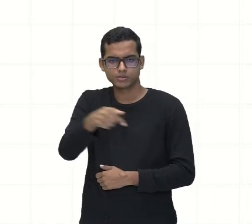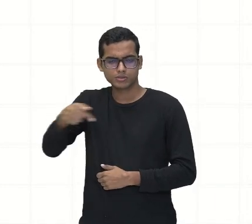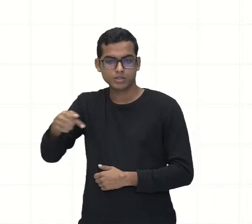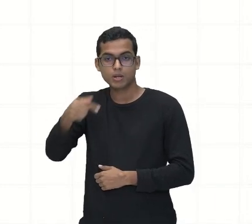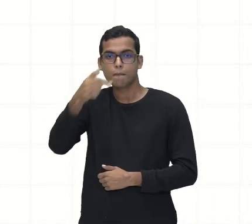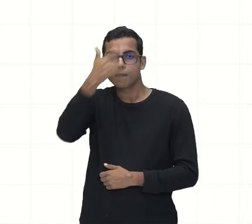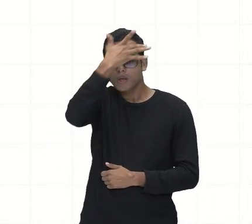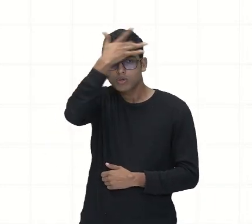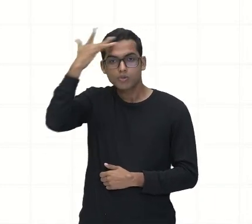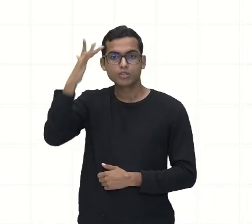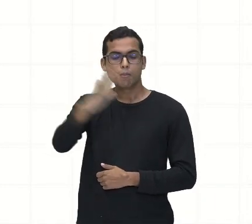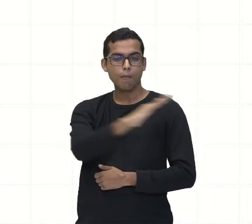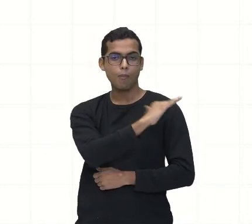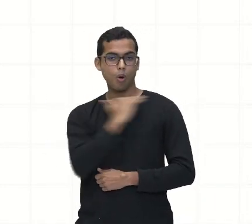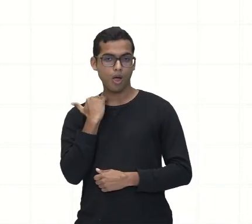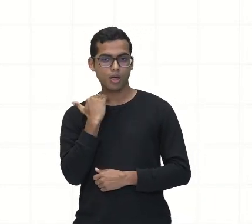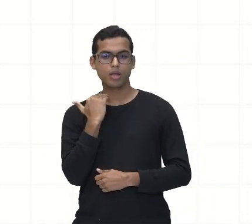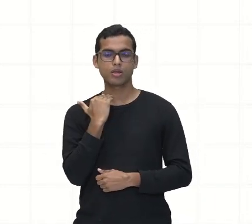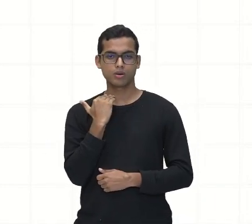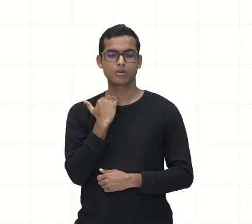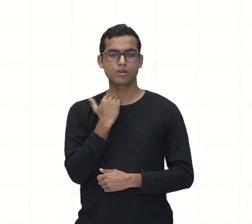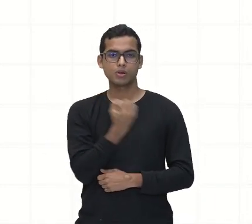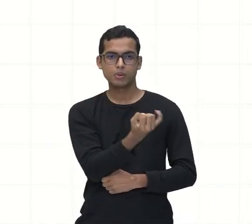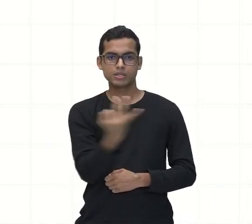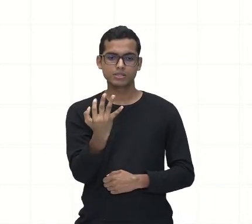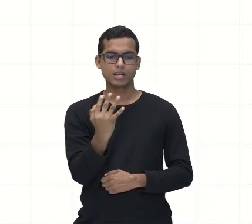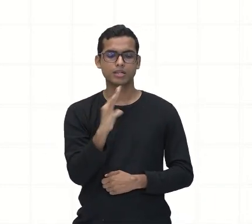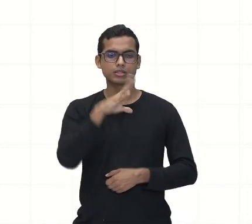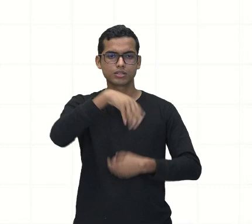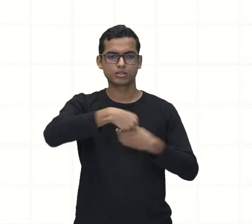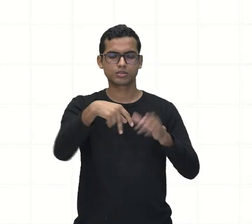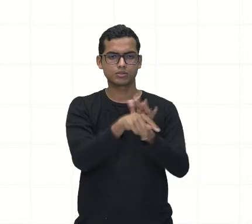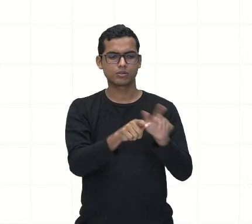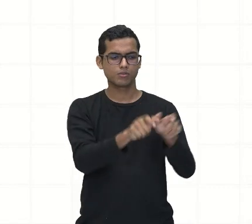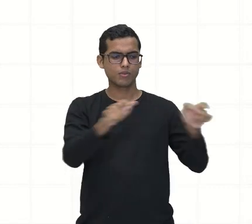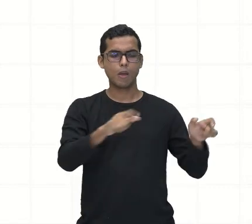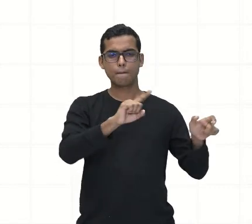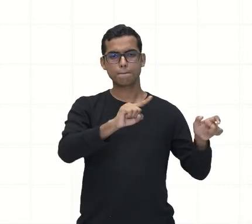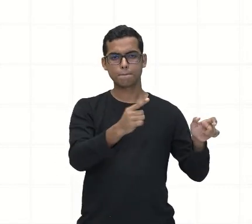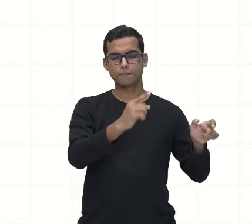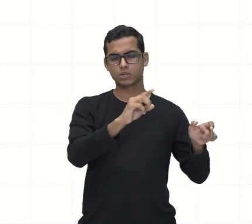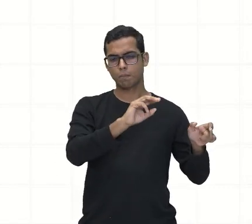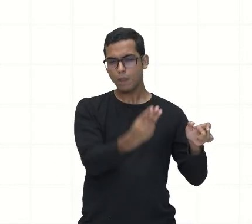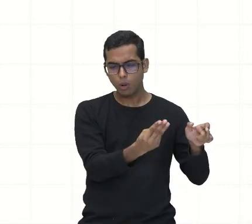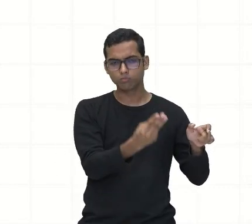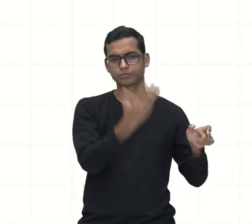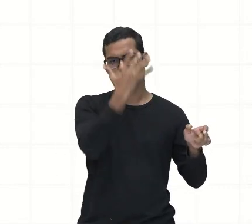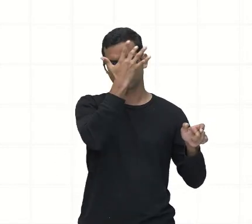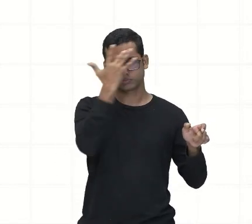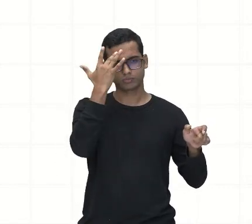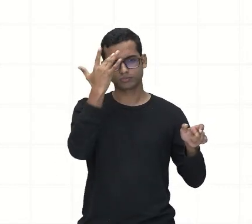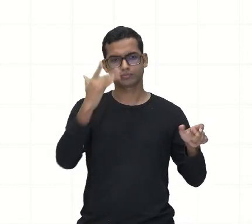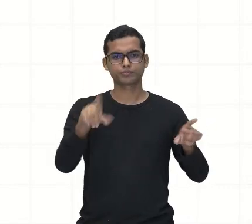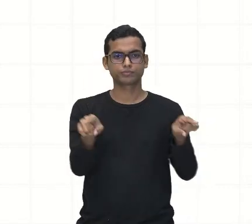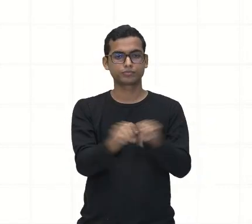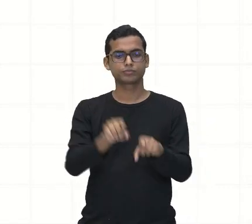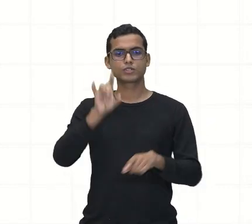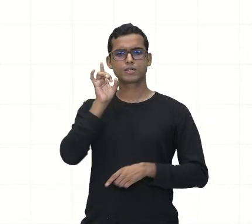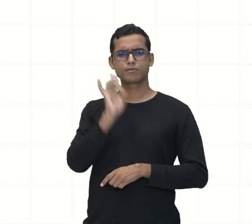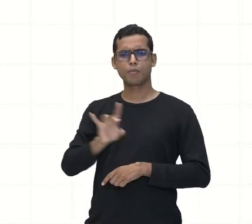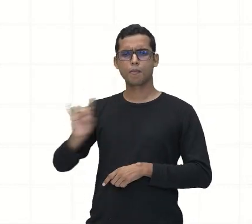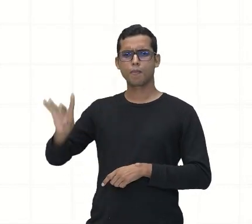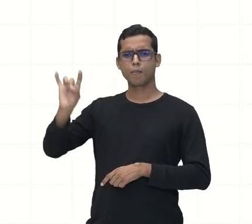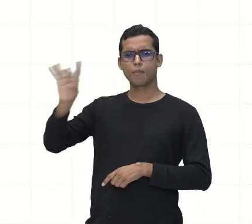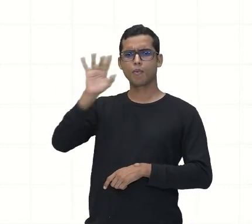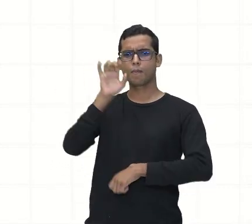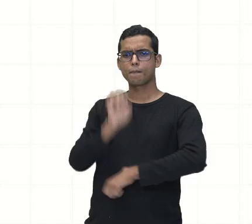2.677 naquela data. E aqui, ó, se eu observar, cada estado tem uma cor, né?